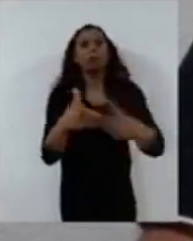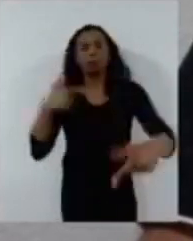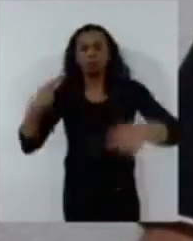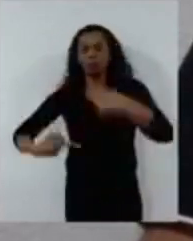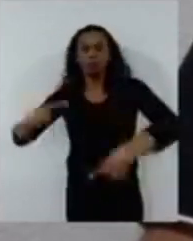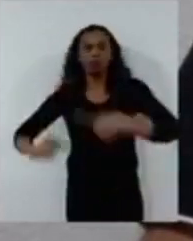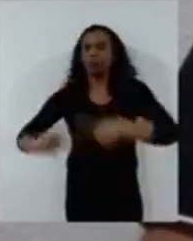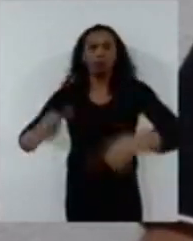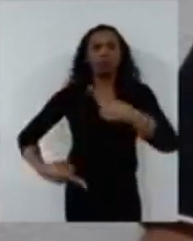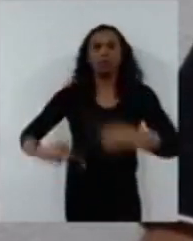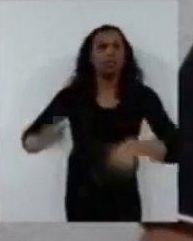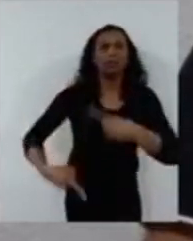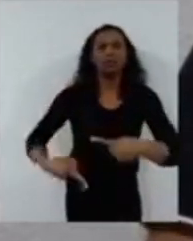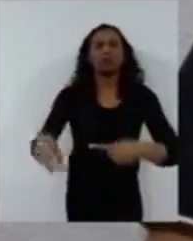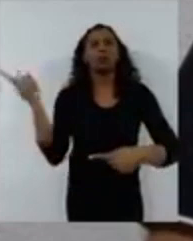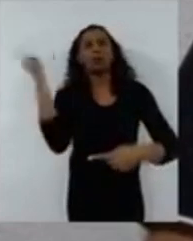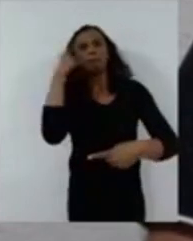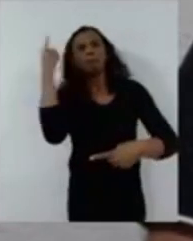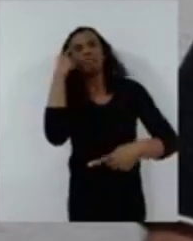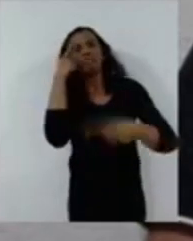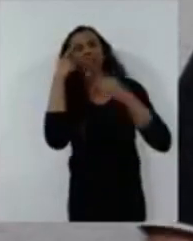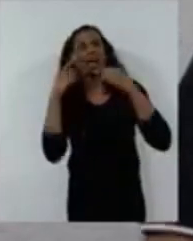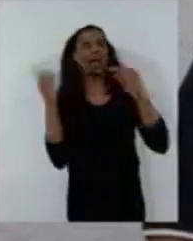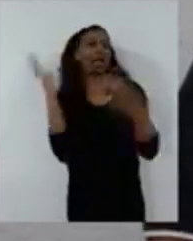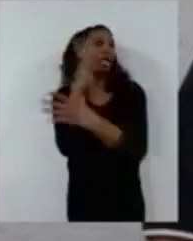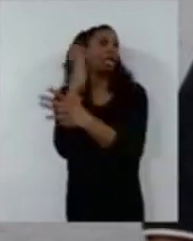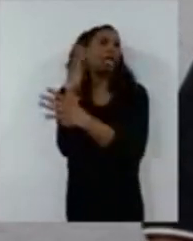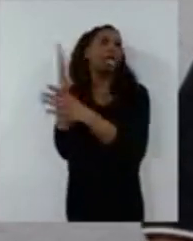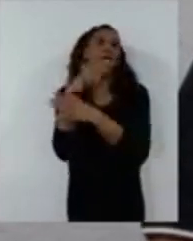que é fantasia.